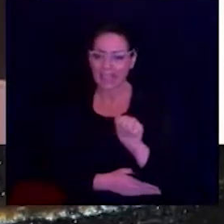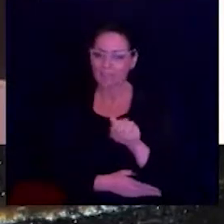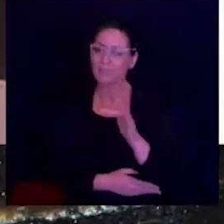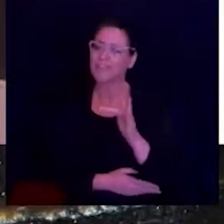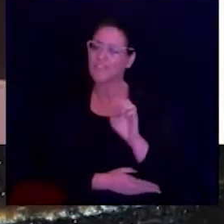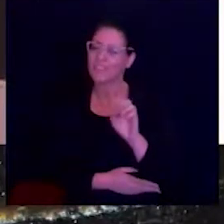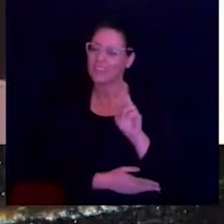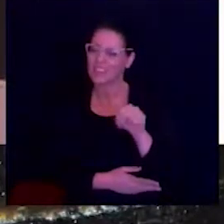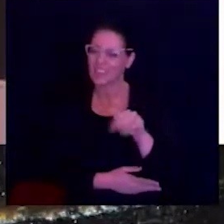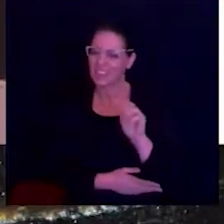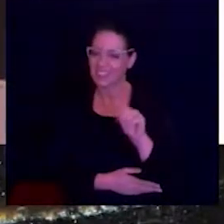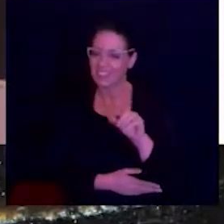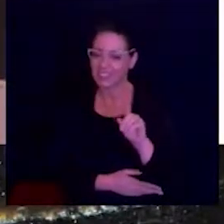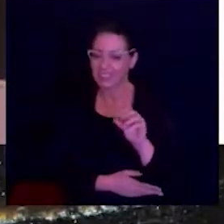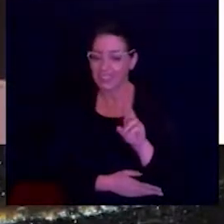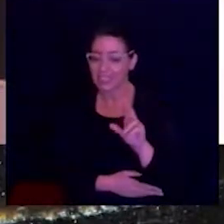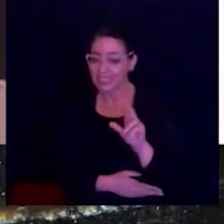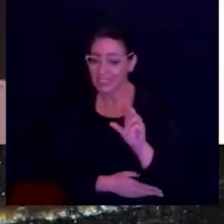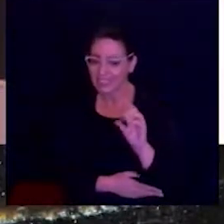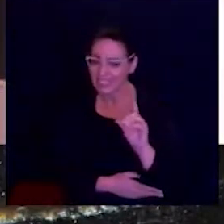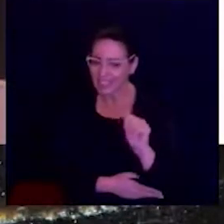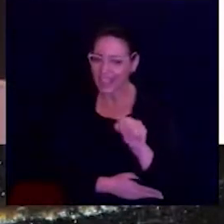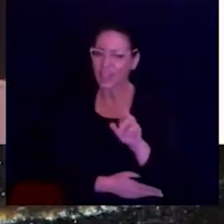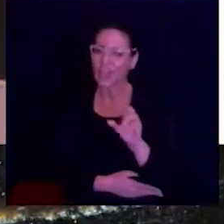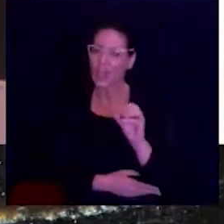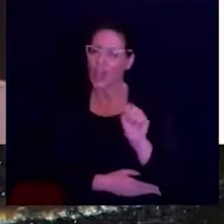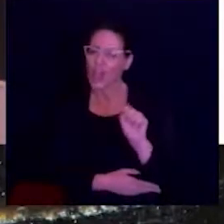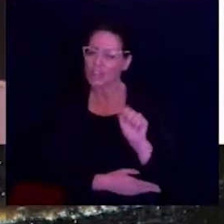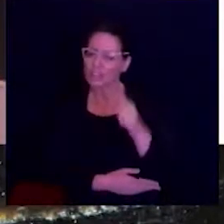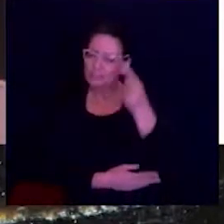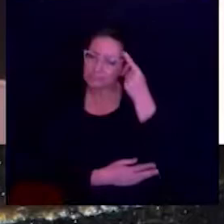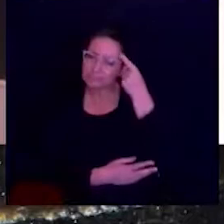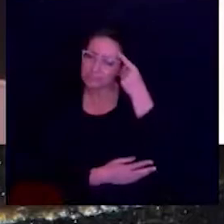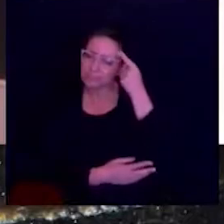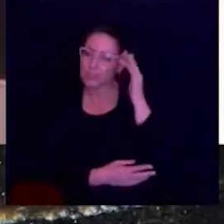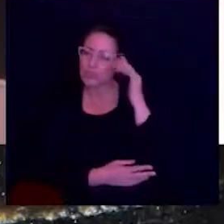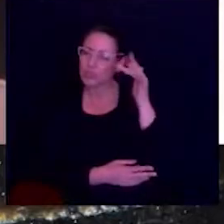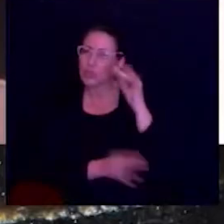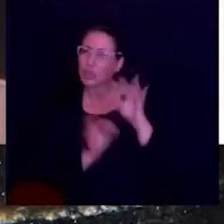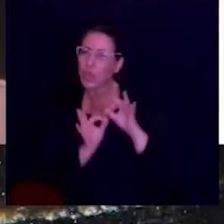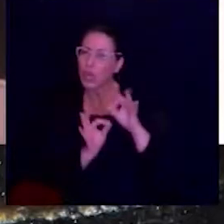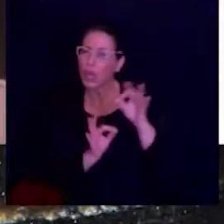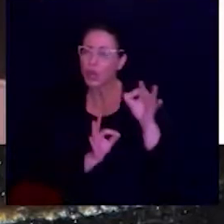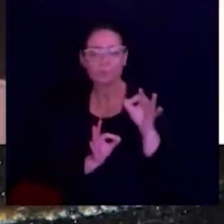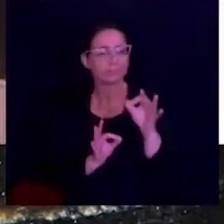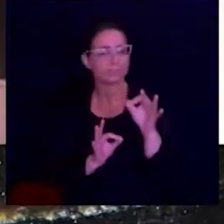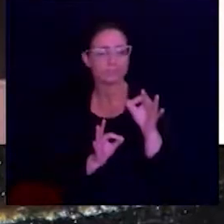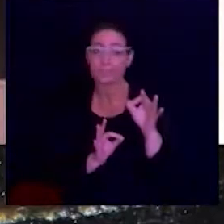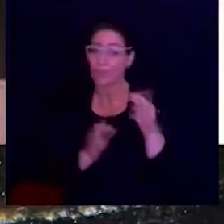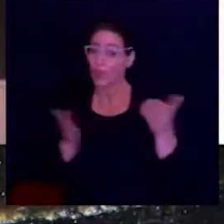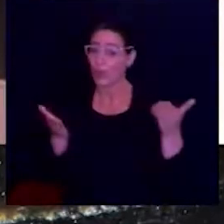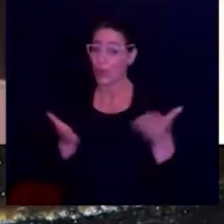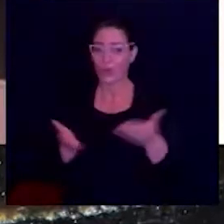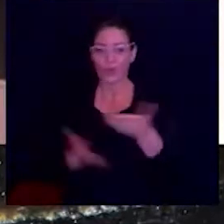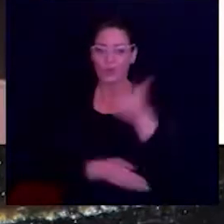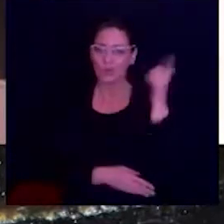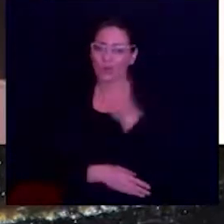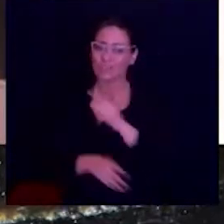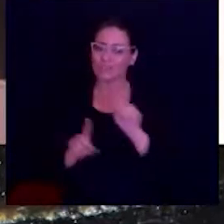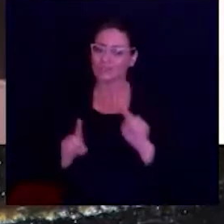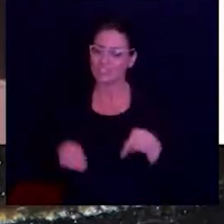parecia distante se realizou porque vocês transformaram dificuldades em desafios e